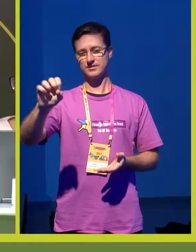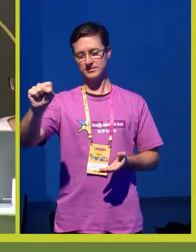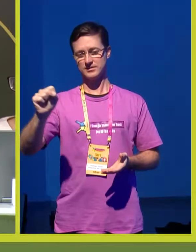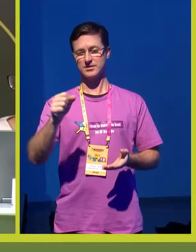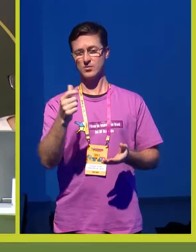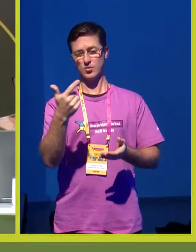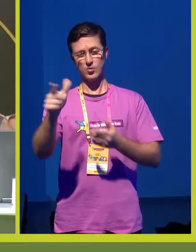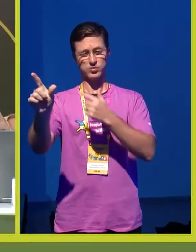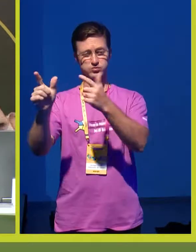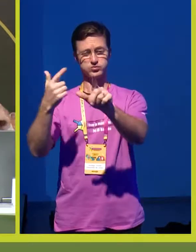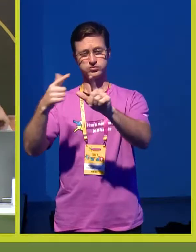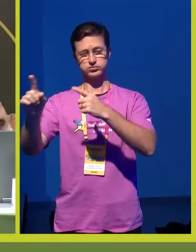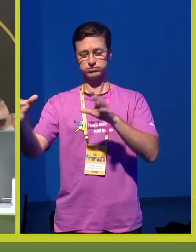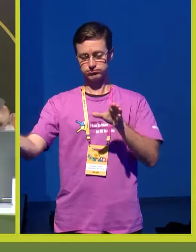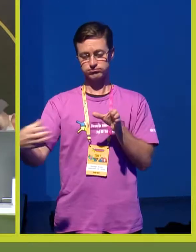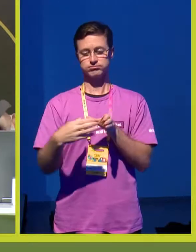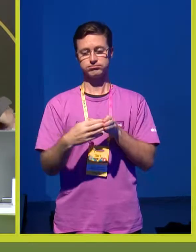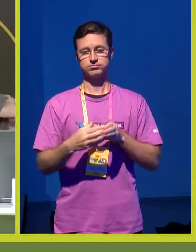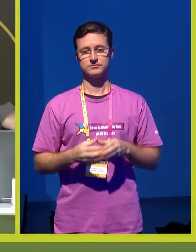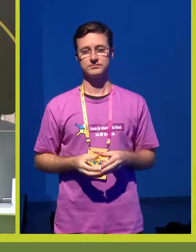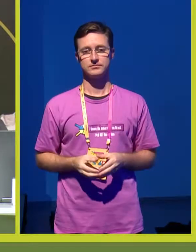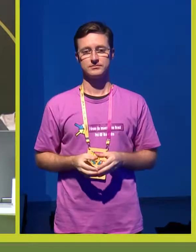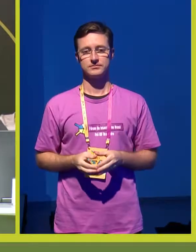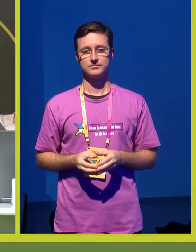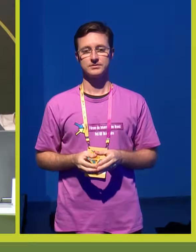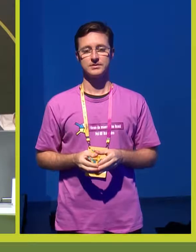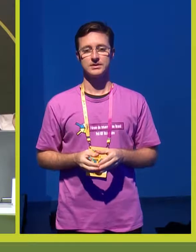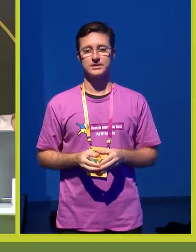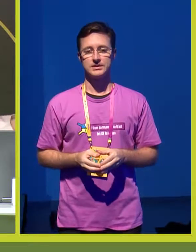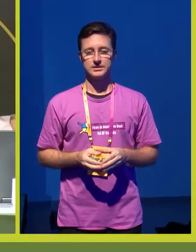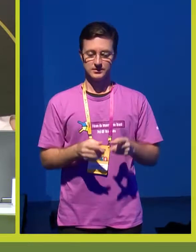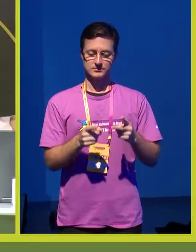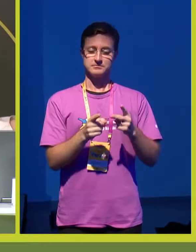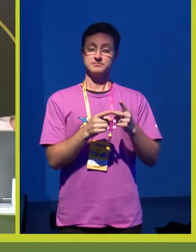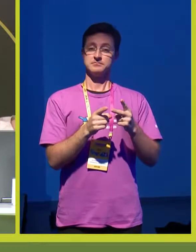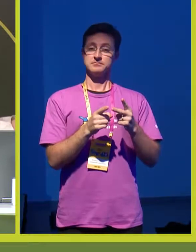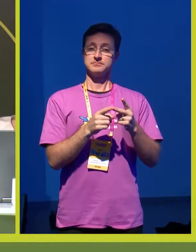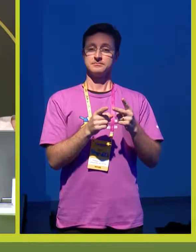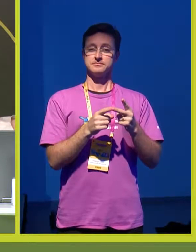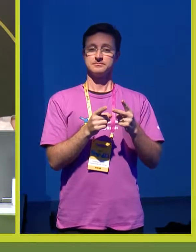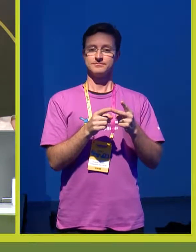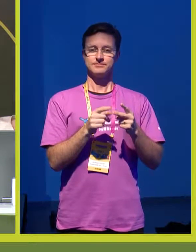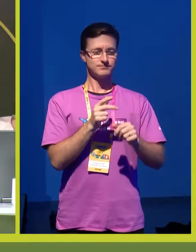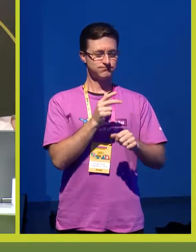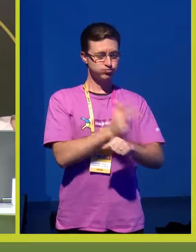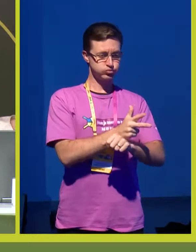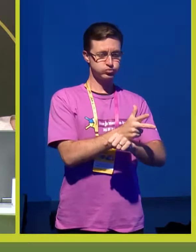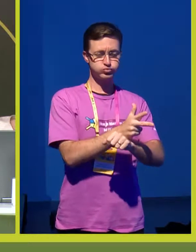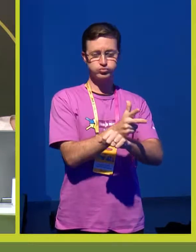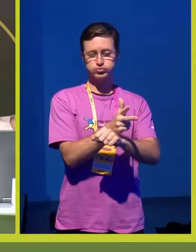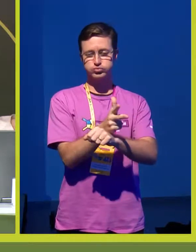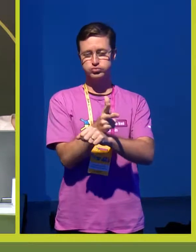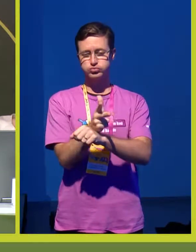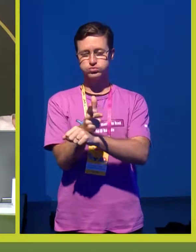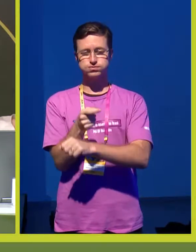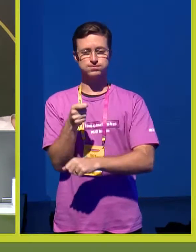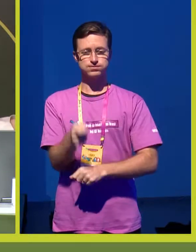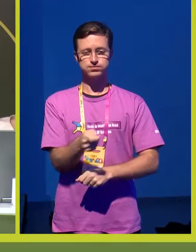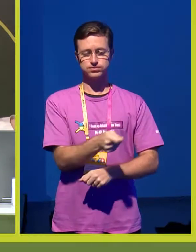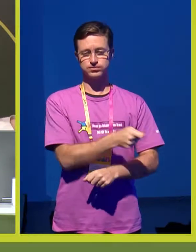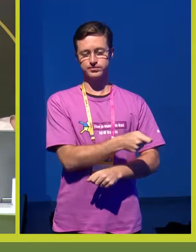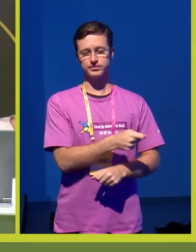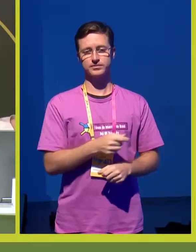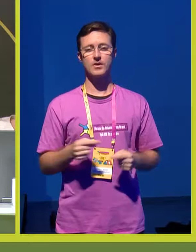outros órgãos que acompanham esses BIM. O patrulhamento ostensivo consiste na atividade de segurança pública estrito